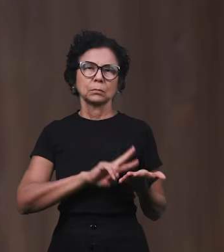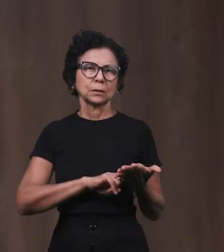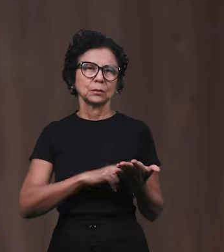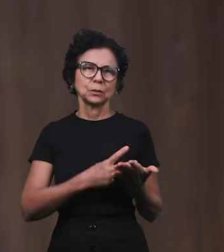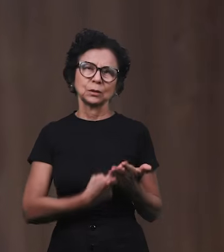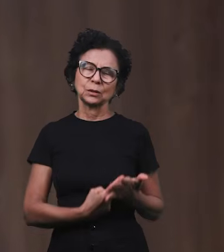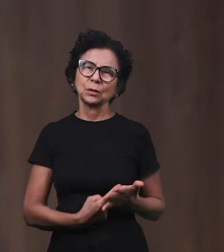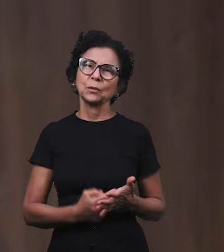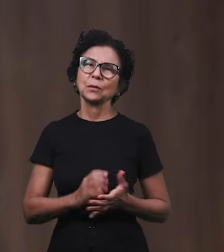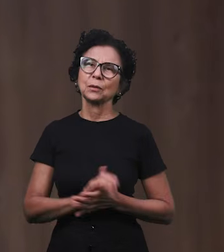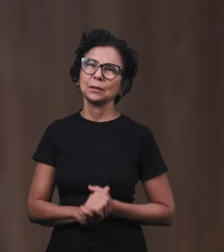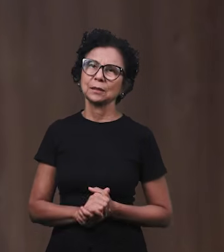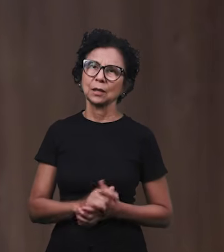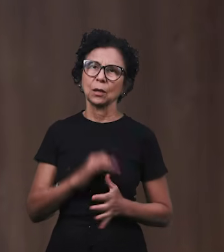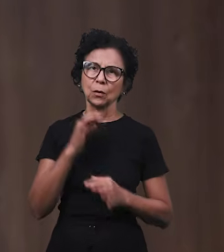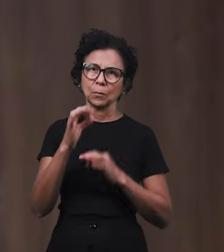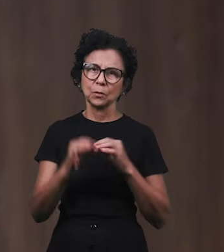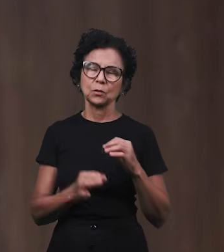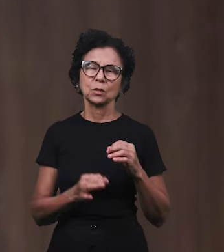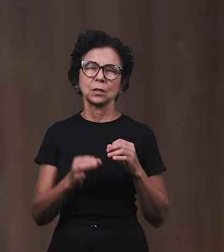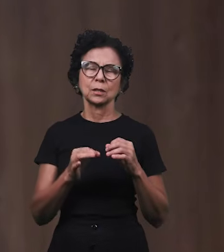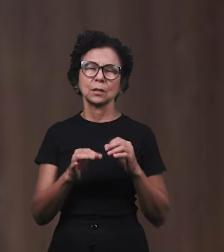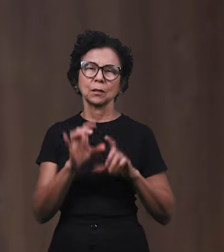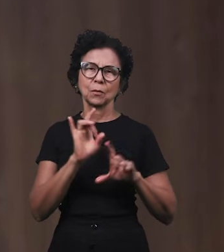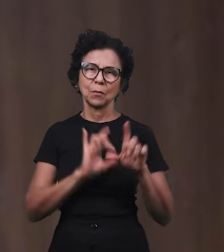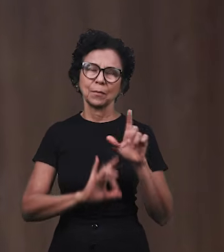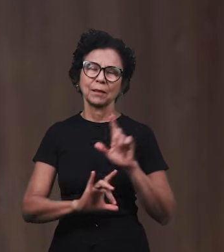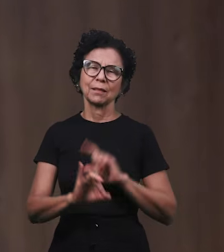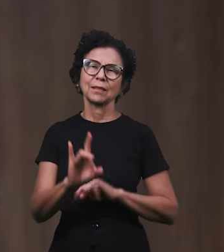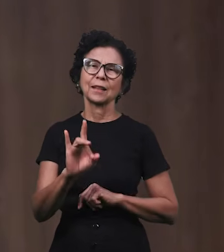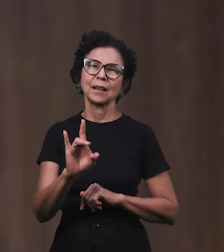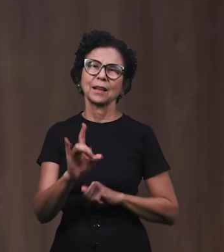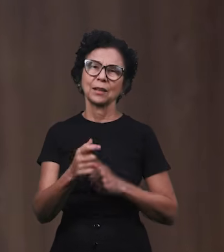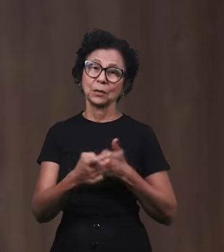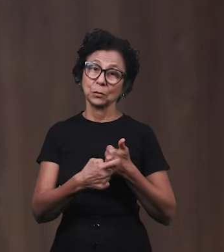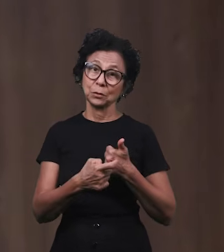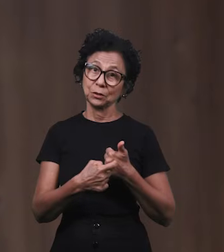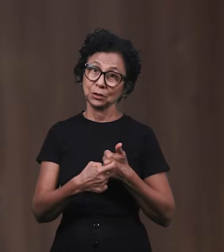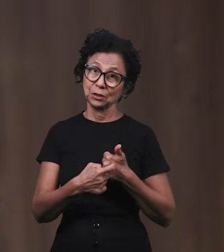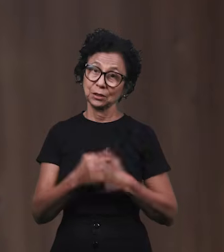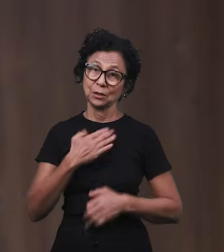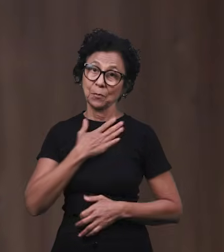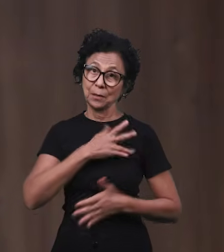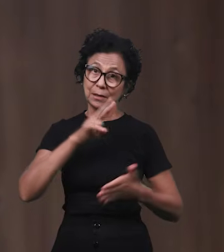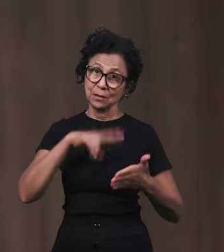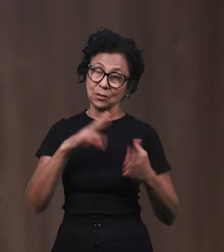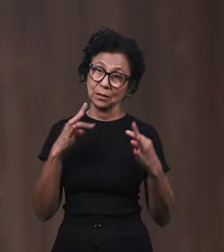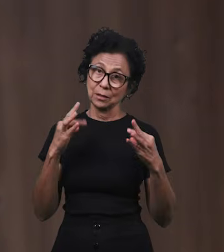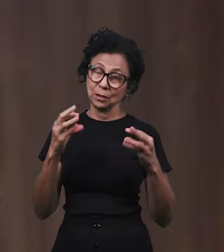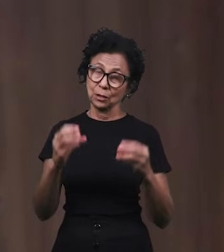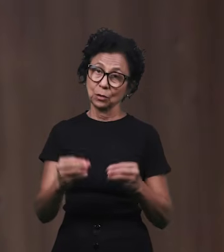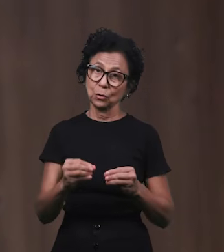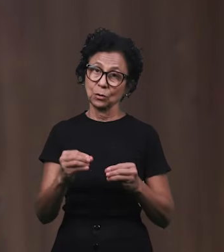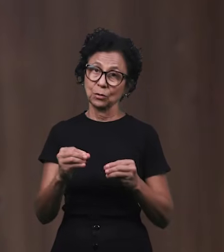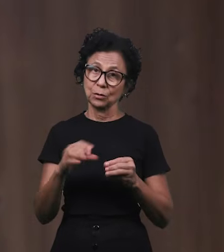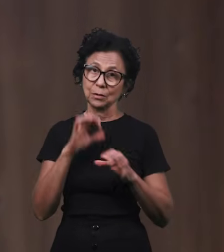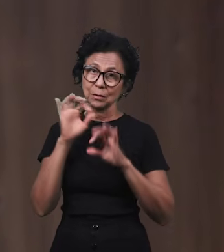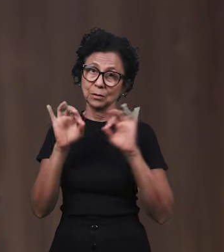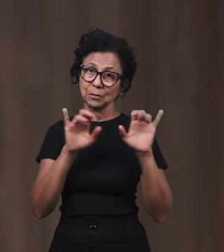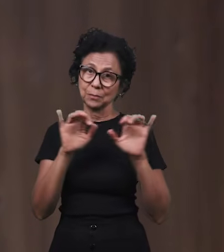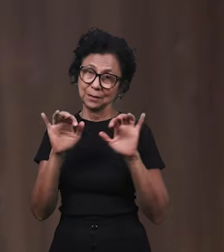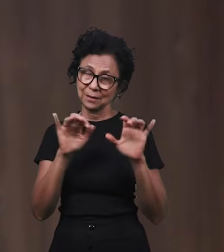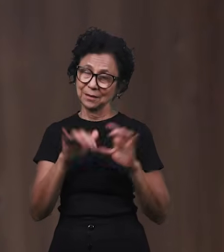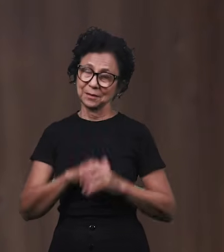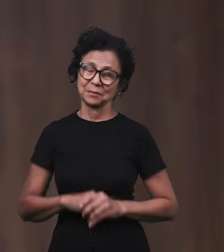de curtir, comentar, mas principalmente o seu comentário aqui conosco. Nós temos o prazer de ler todos os comentários que estão aqui. Amém? Nós vamos encerrando